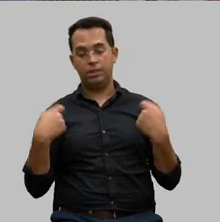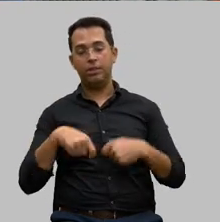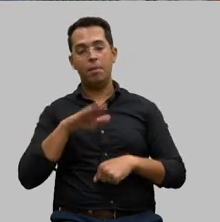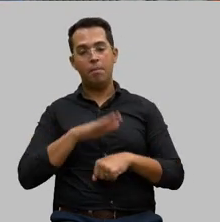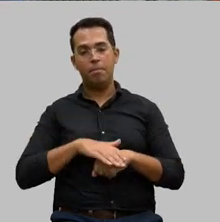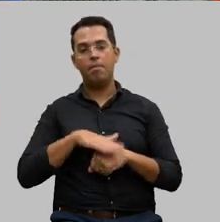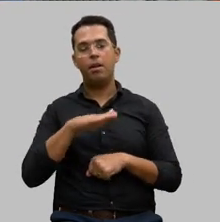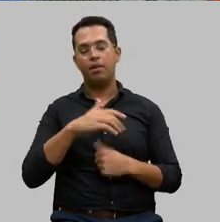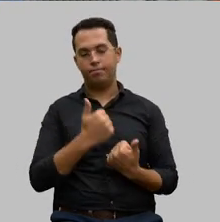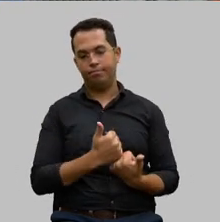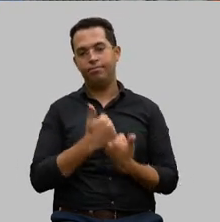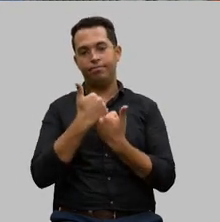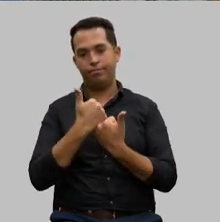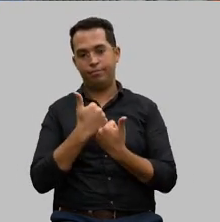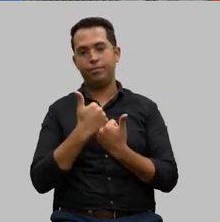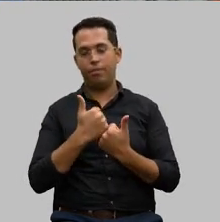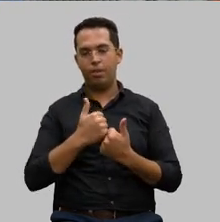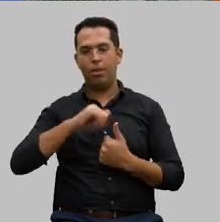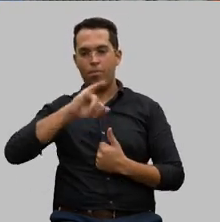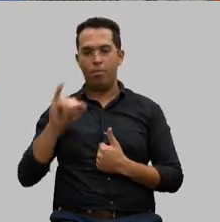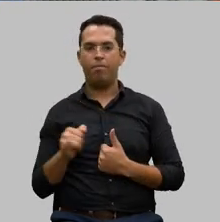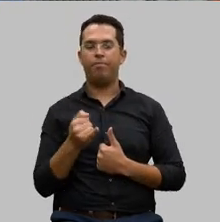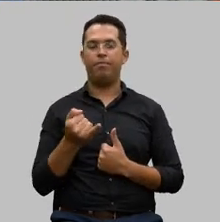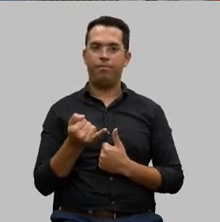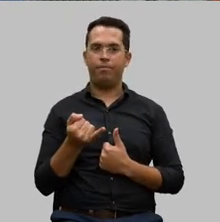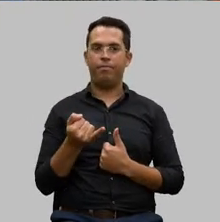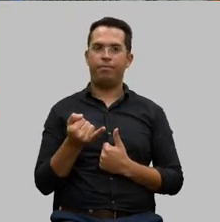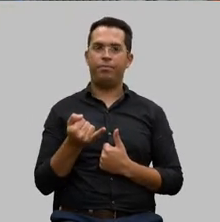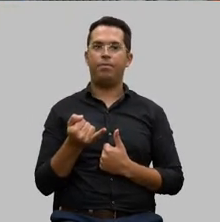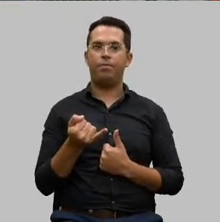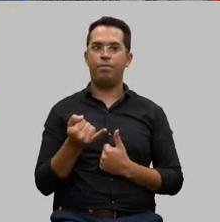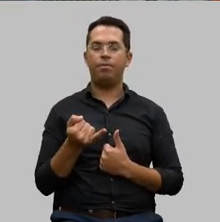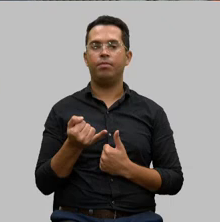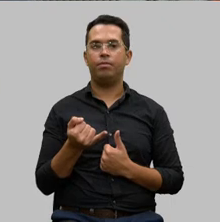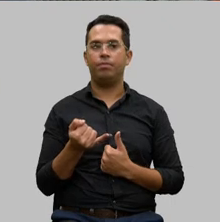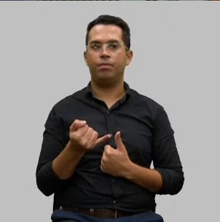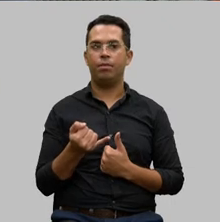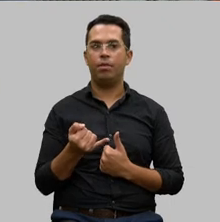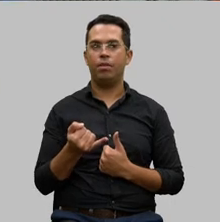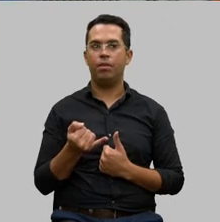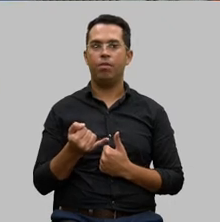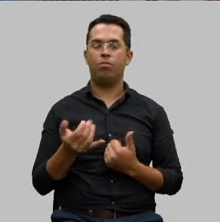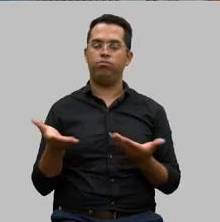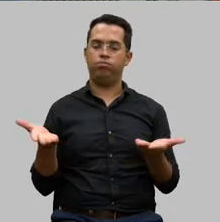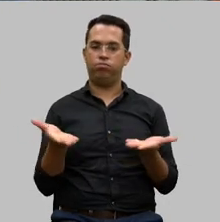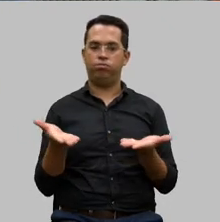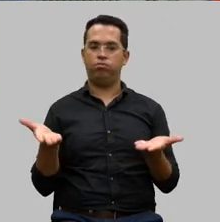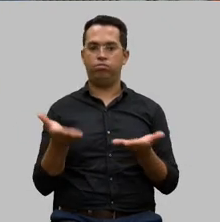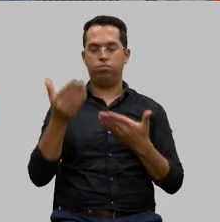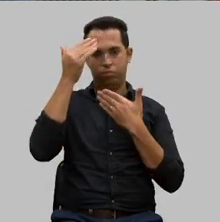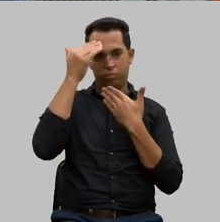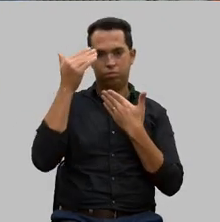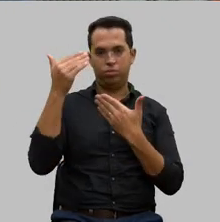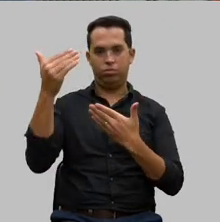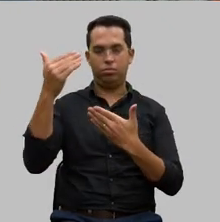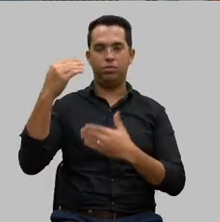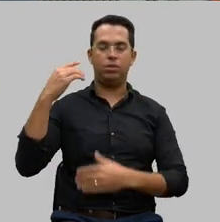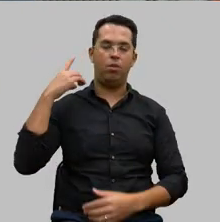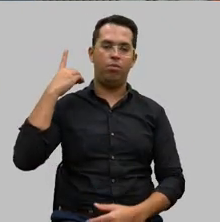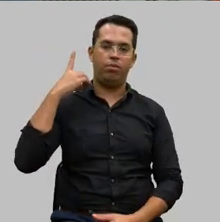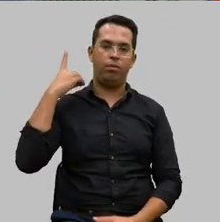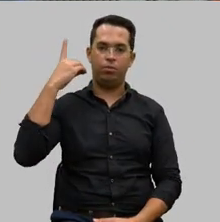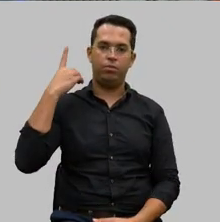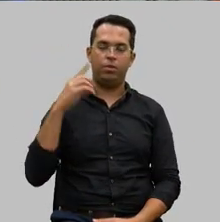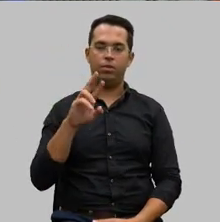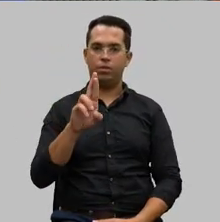oportunidade aqui através do deputado Rodrigo Lopes e solicitar Mais ajuda ainda